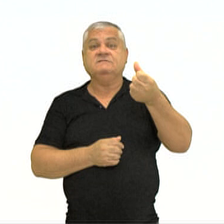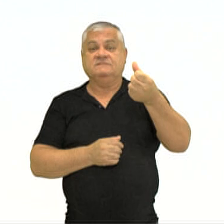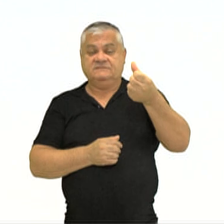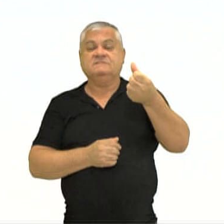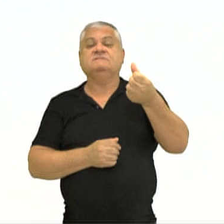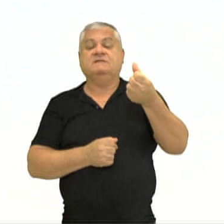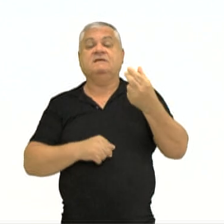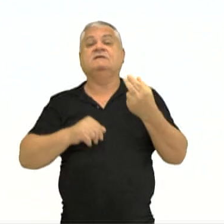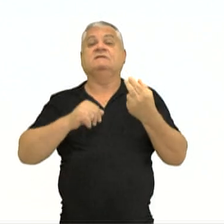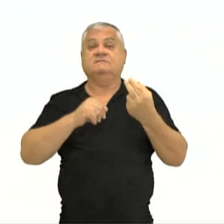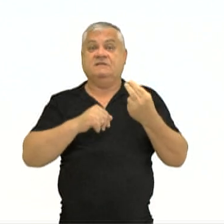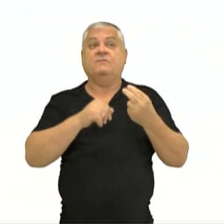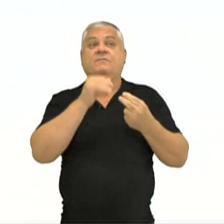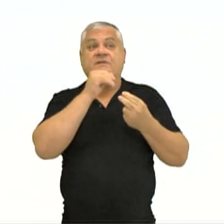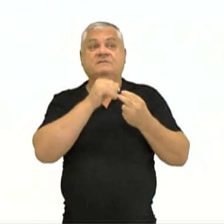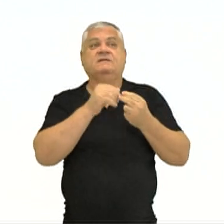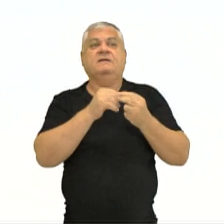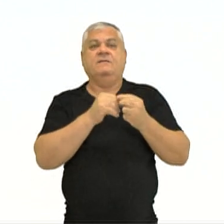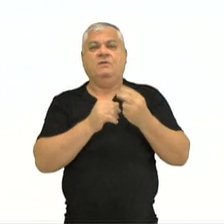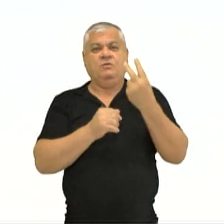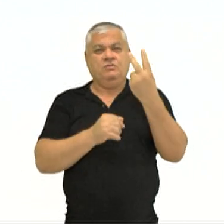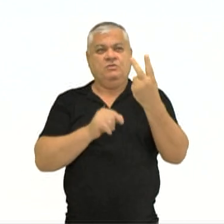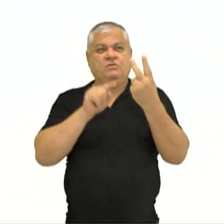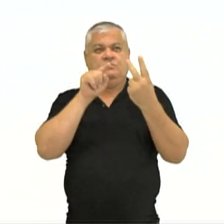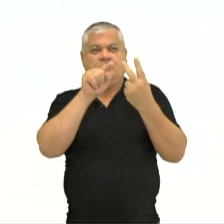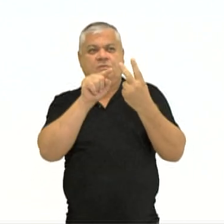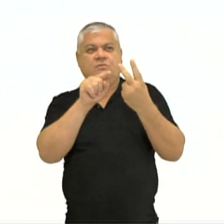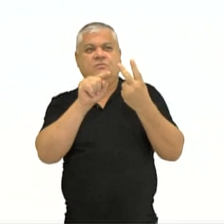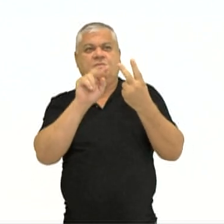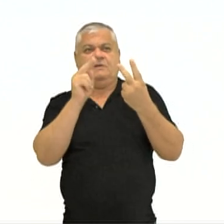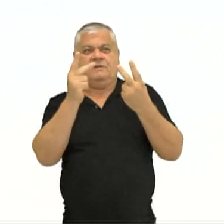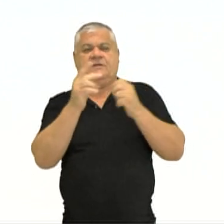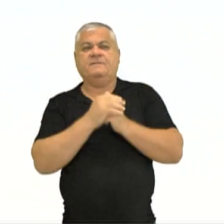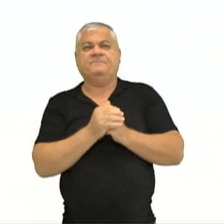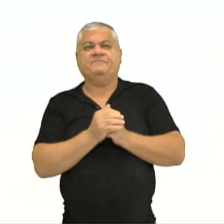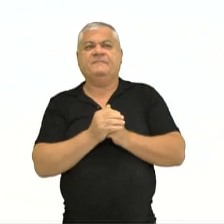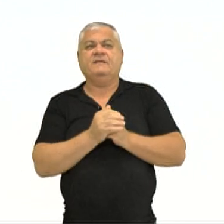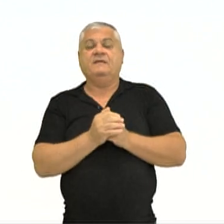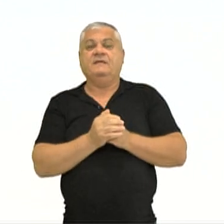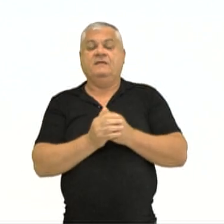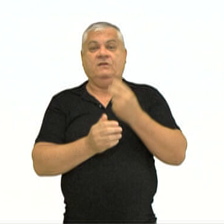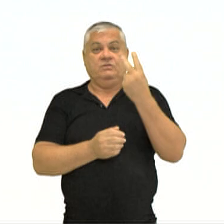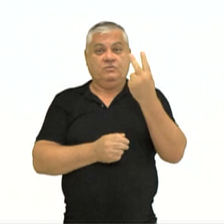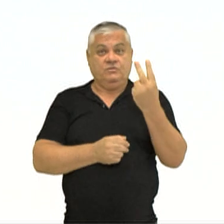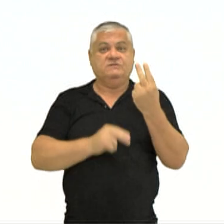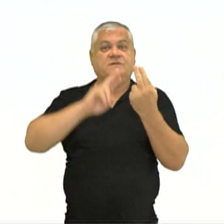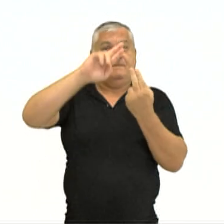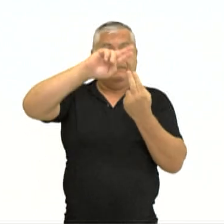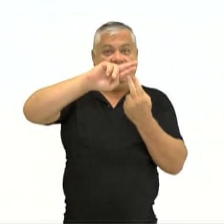raio que a gente teve agora. Reorganizamos os dados. A área lateral corresponde ao quê? A